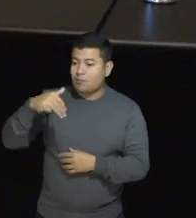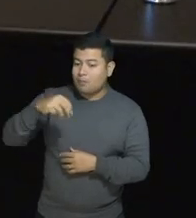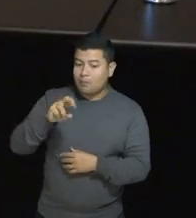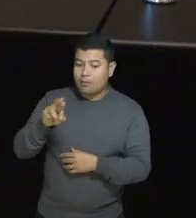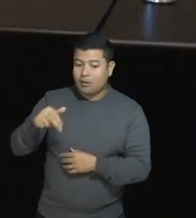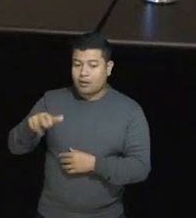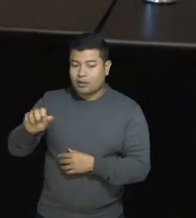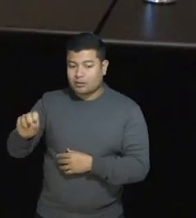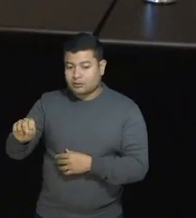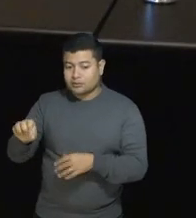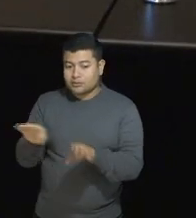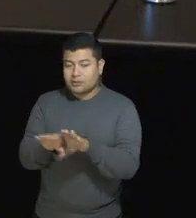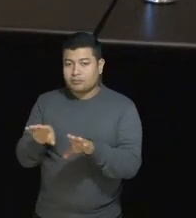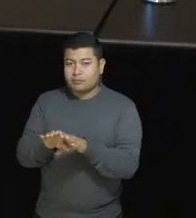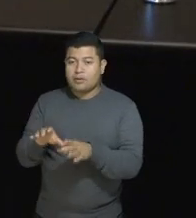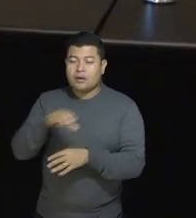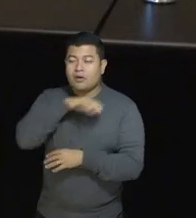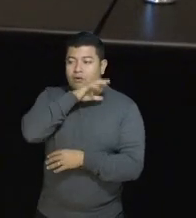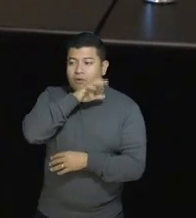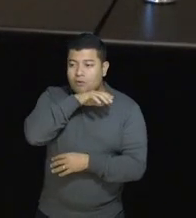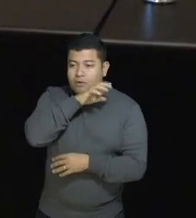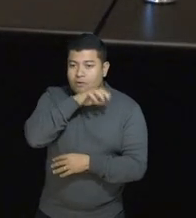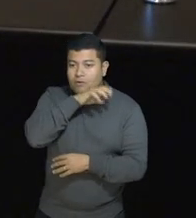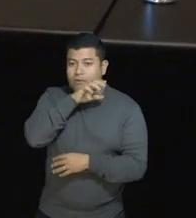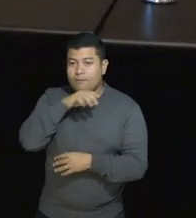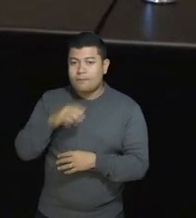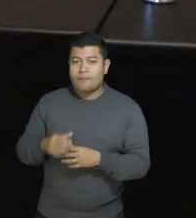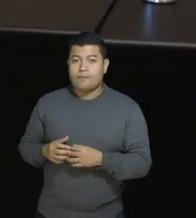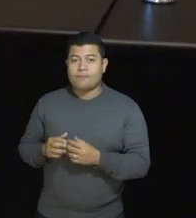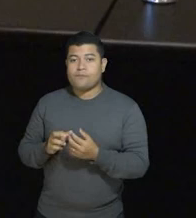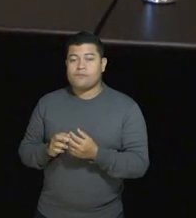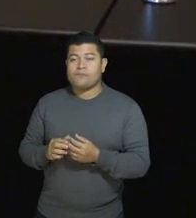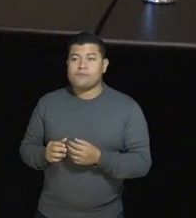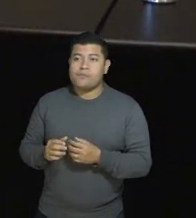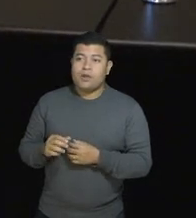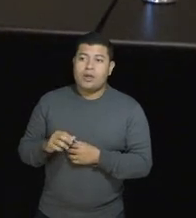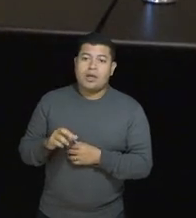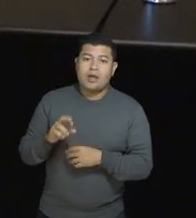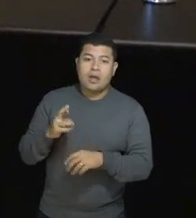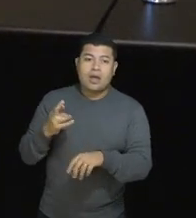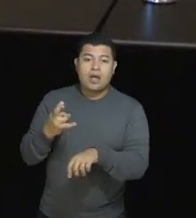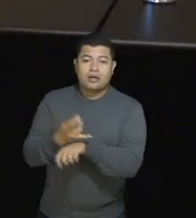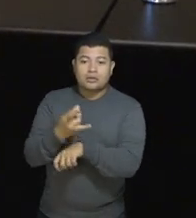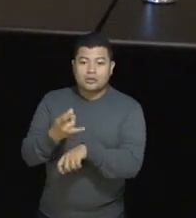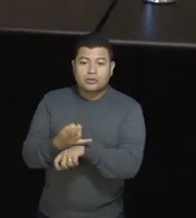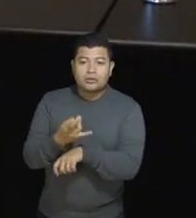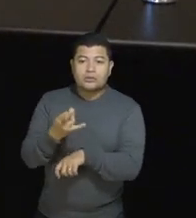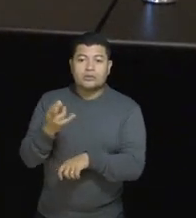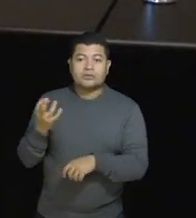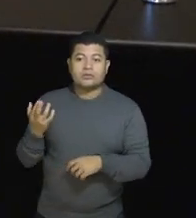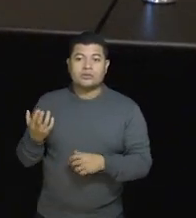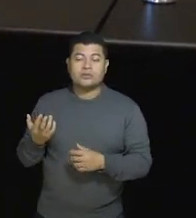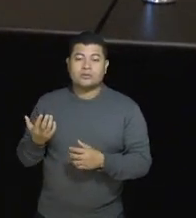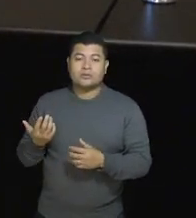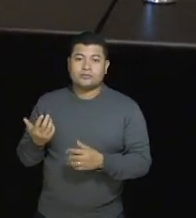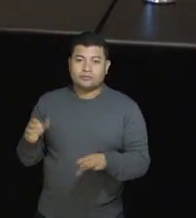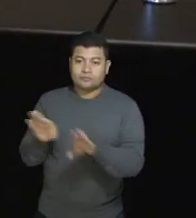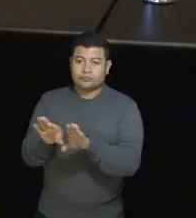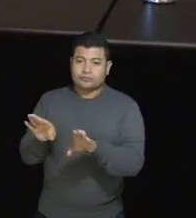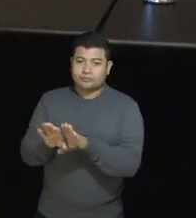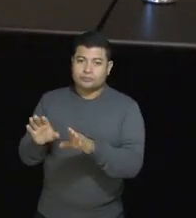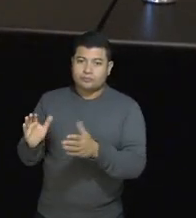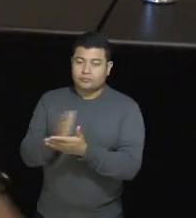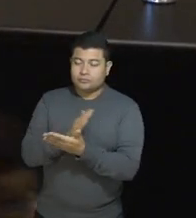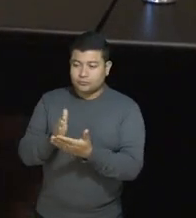e alguns outros municípios do estado, de Rio do Sul. Alguns municípios seguem também a política